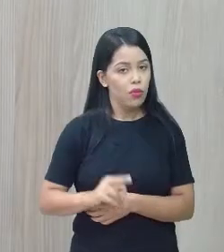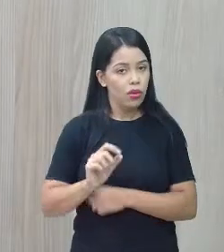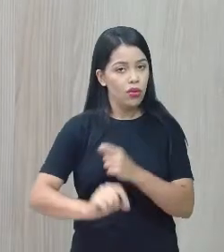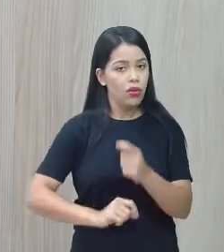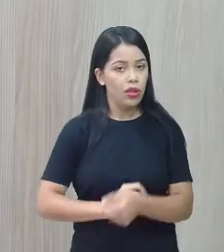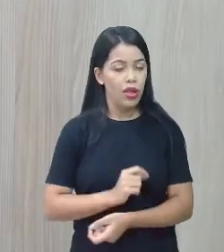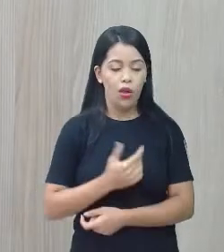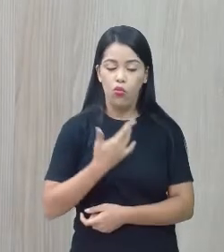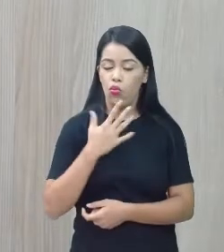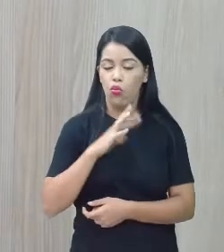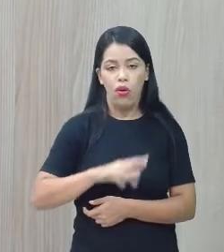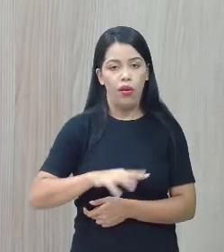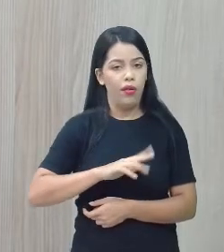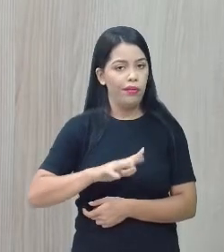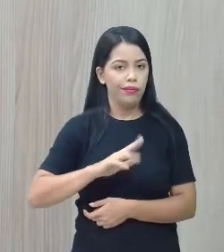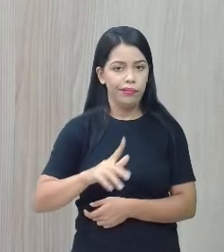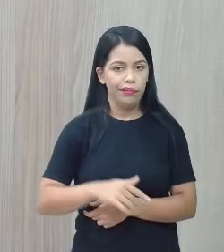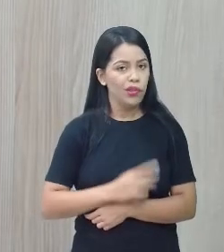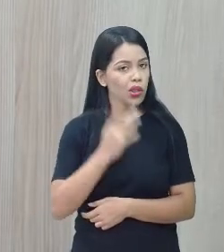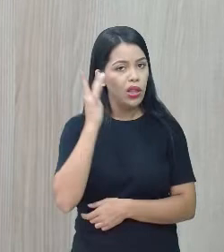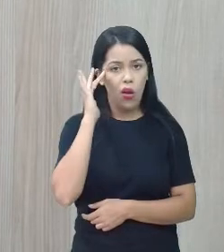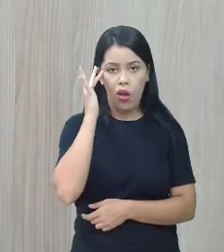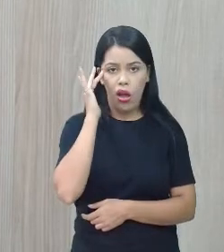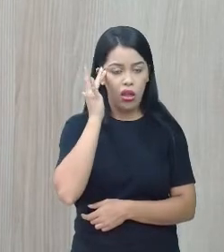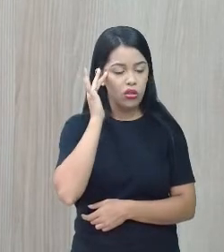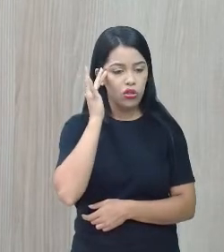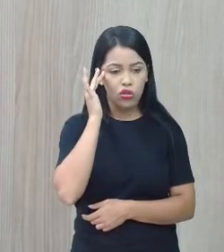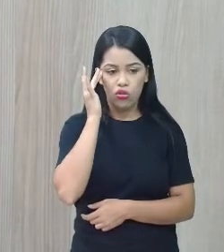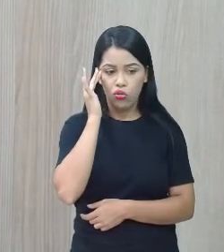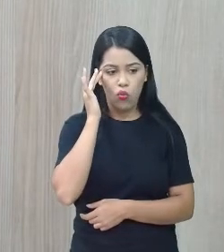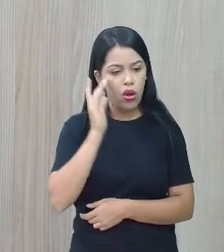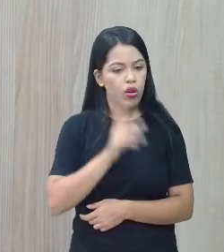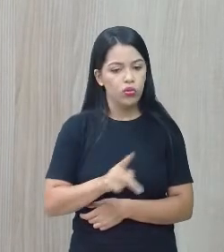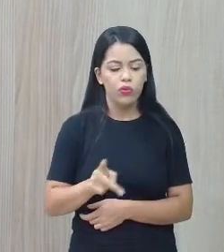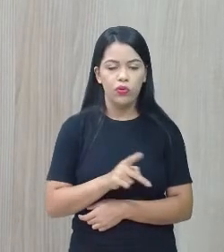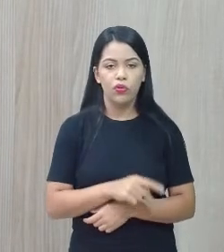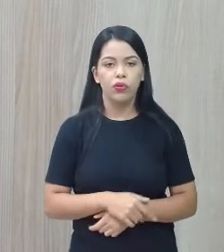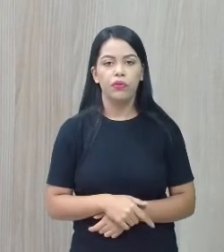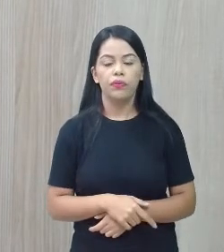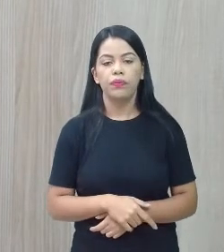não acha. Ela falou, não acho, professora.